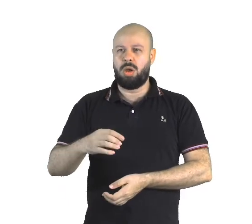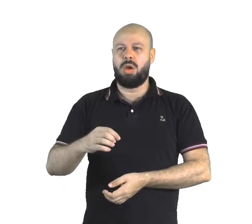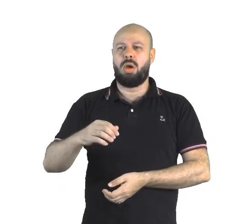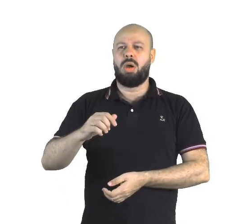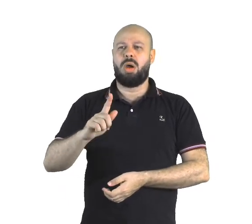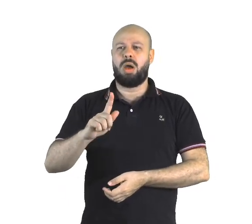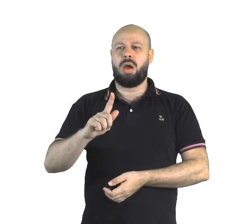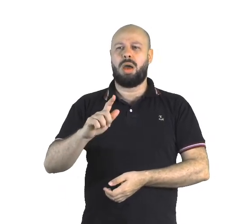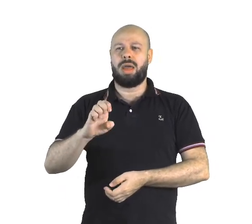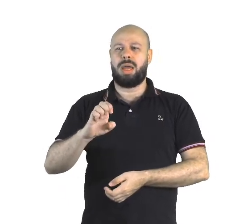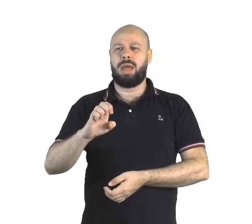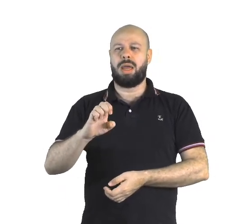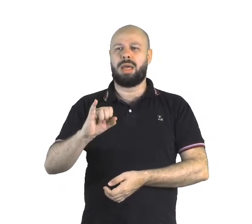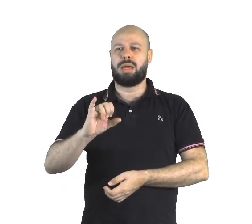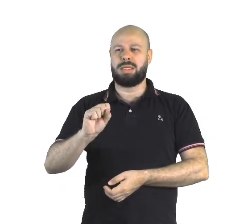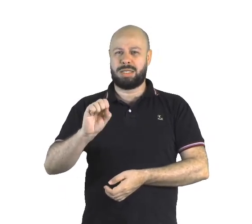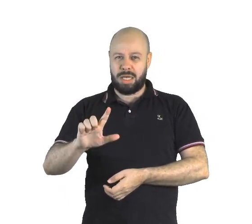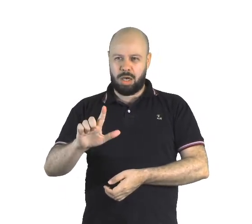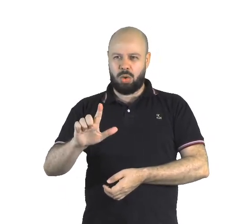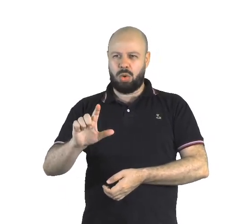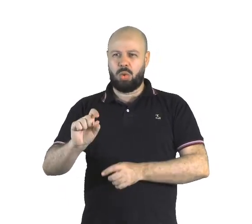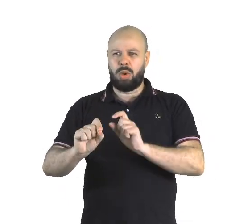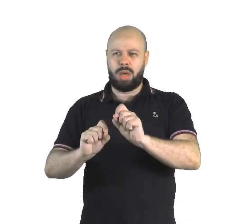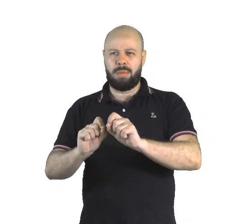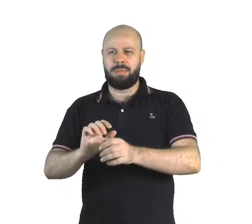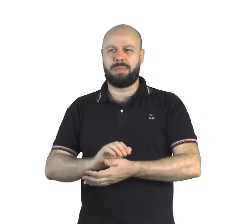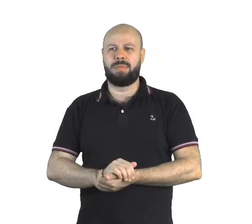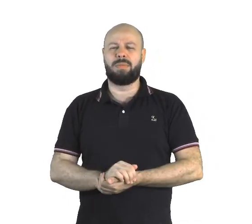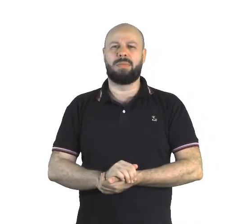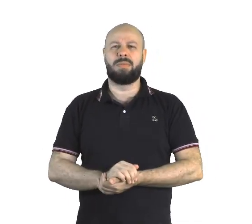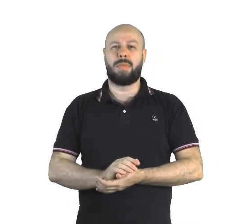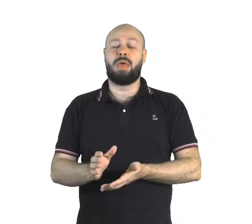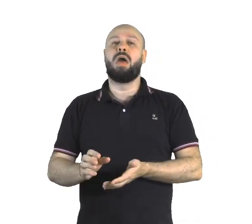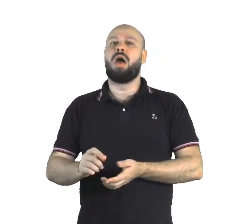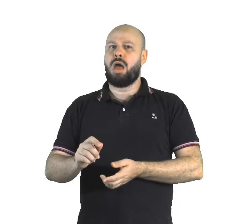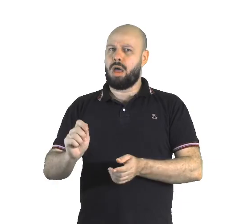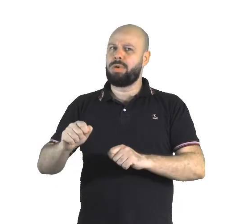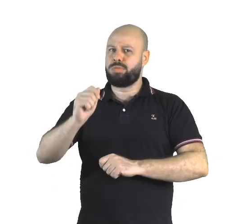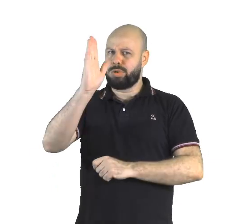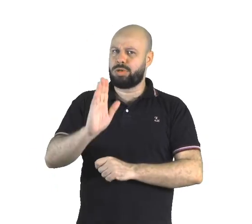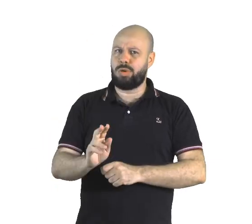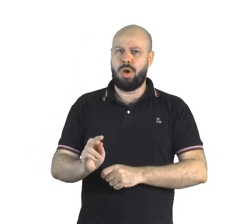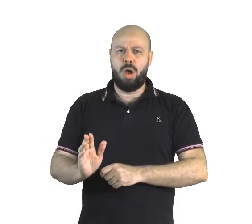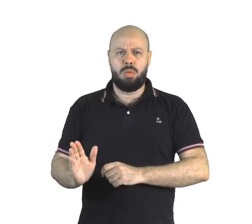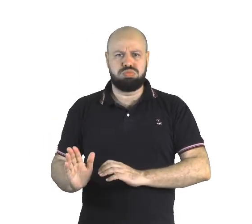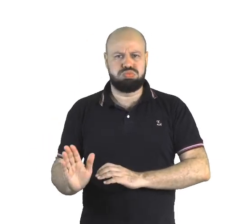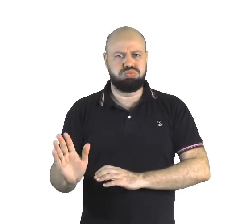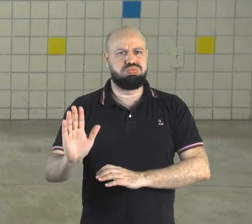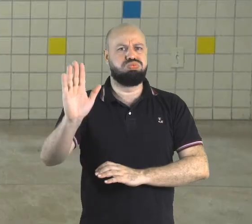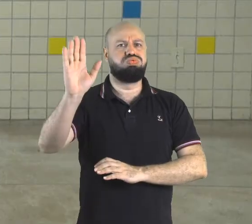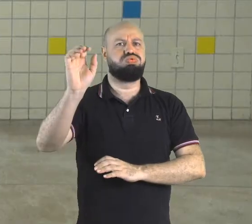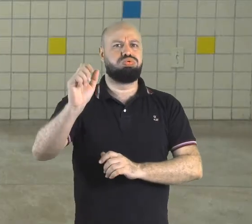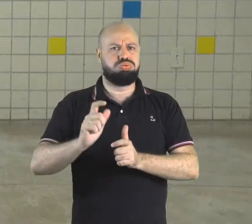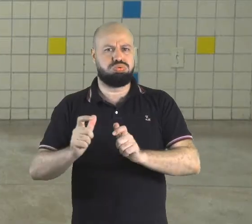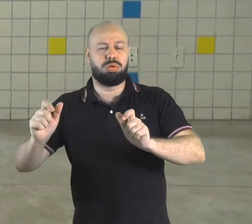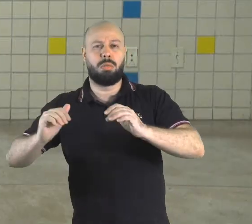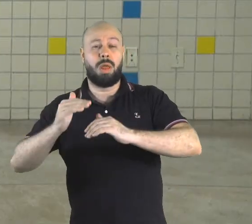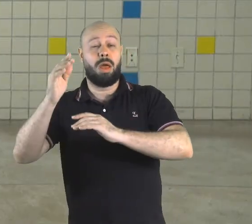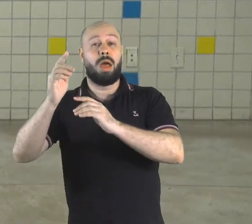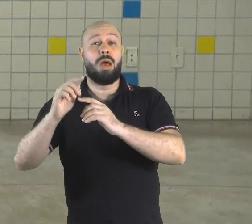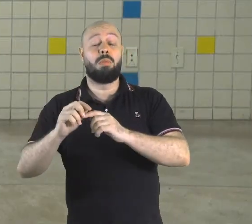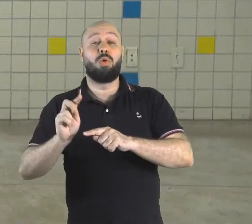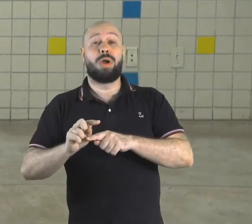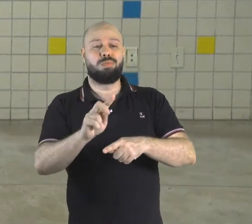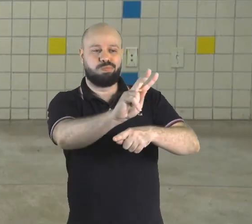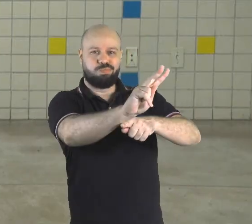Médici, que fez com que o Brasil crescesse muito também, usando empréstimos financeiros internacionais, só que a inflação do Brasil